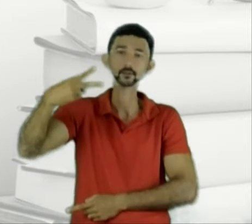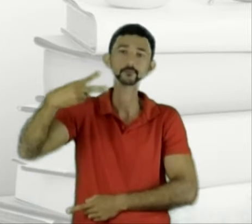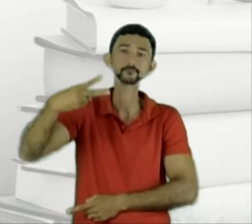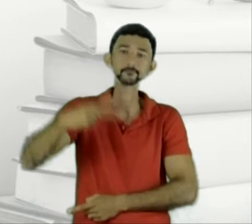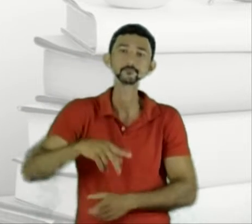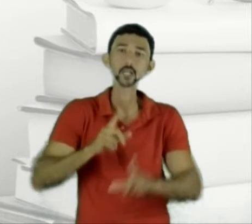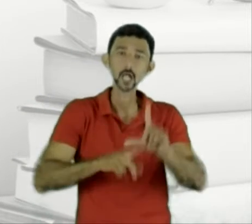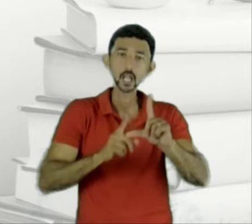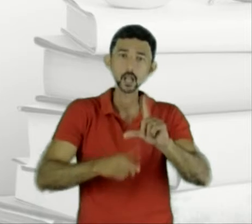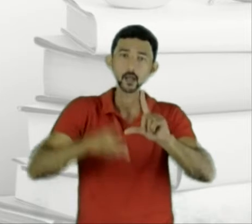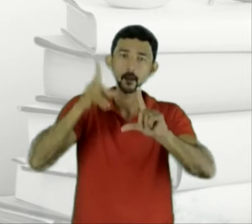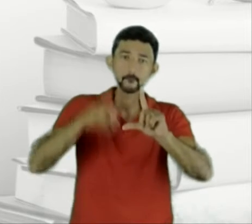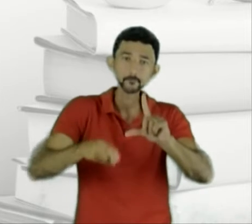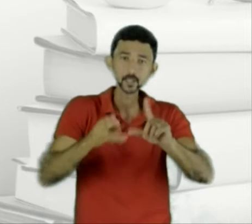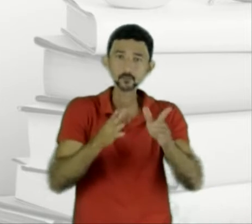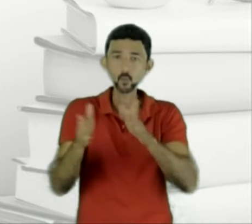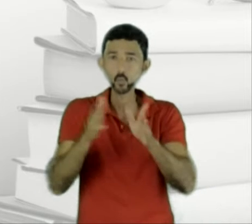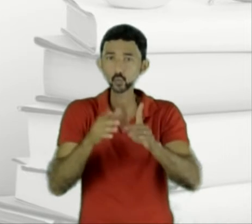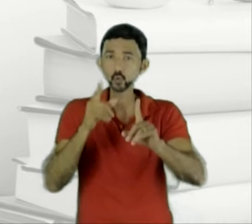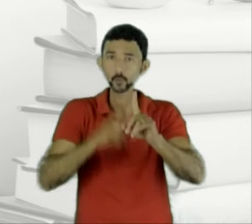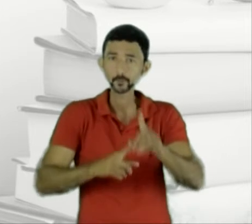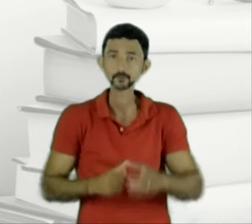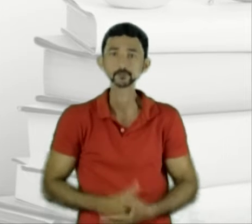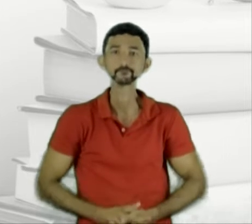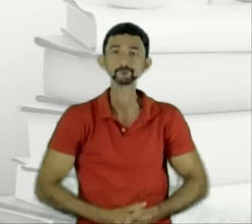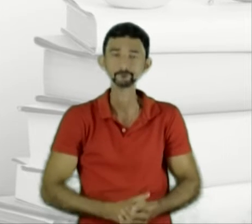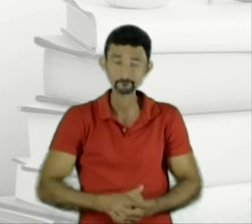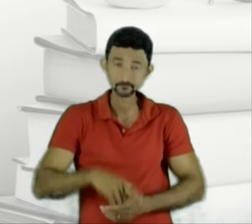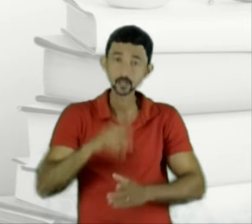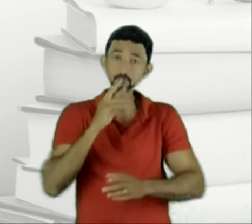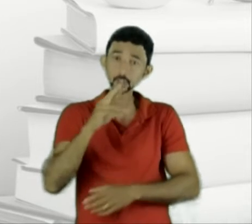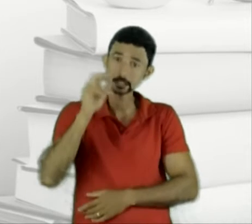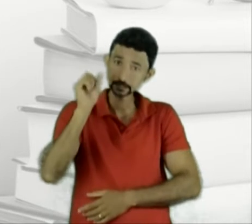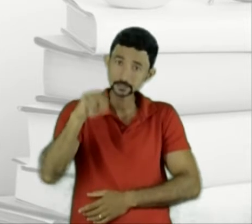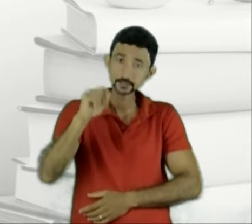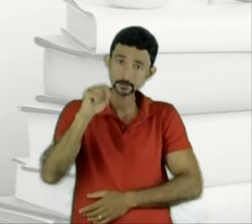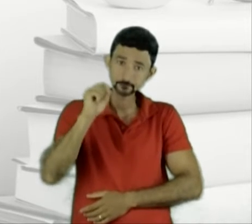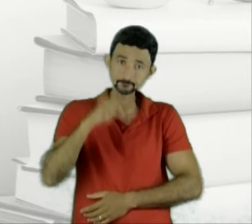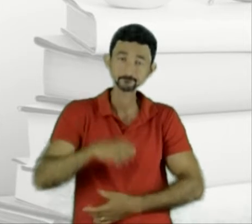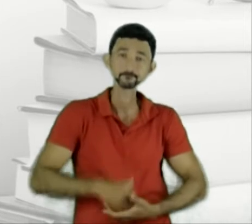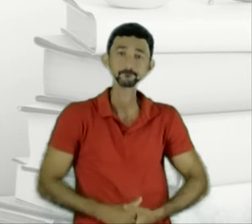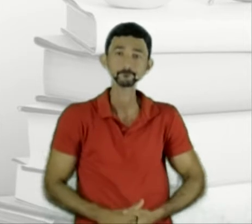parte literal foi a mesma parte que eu pronunciei. Então, eles são